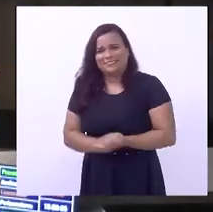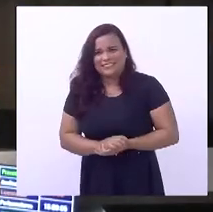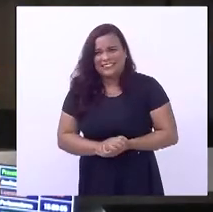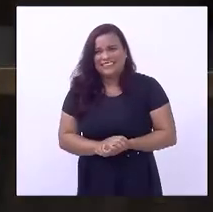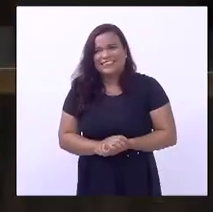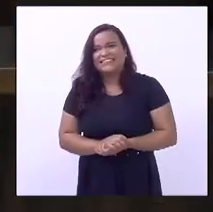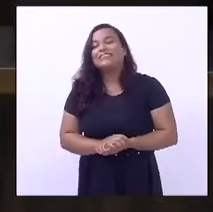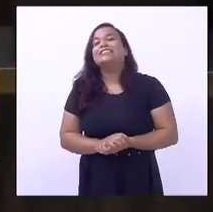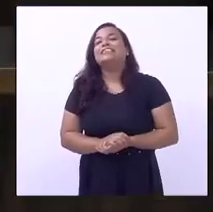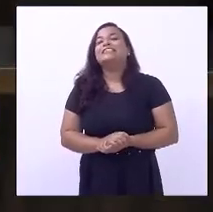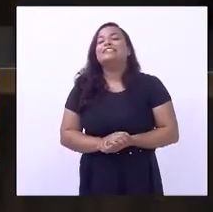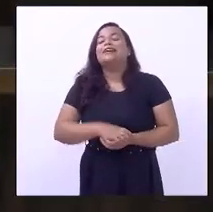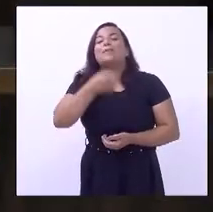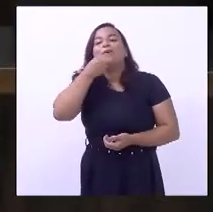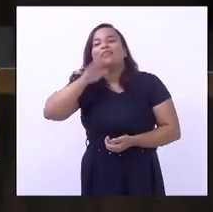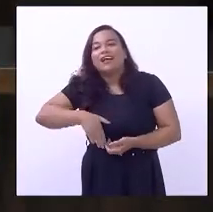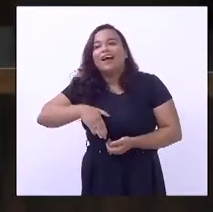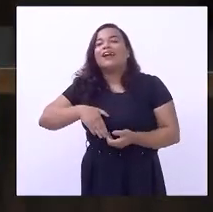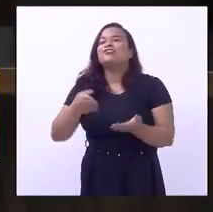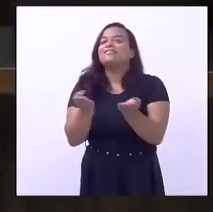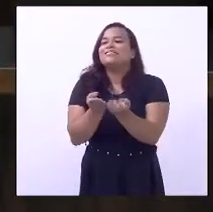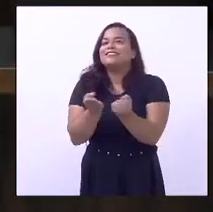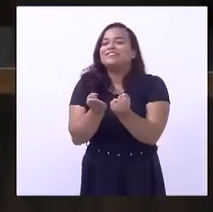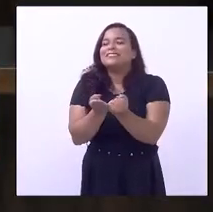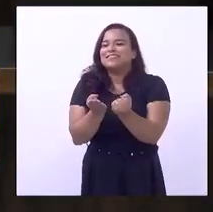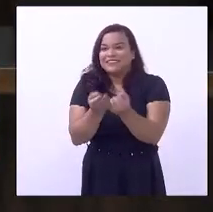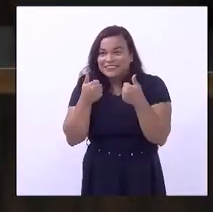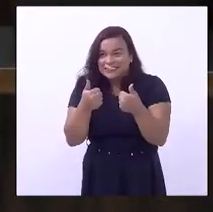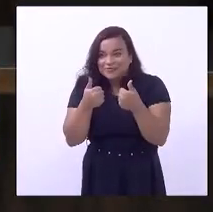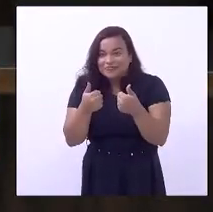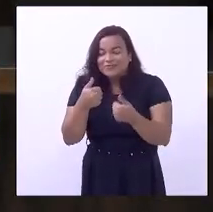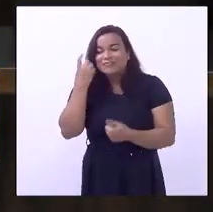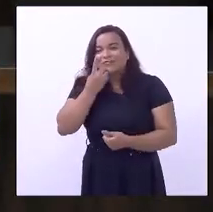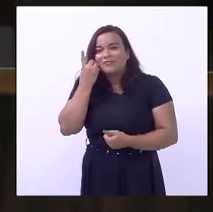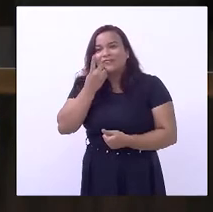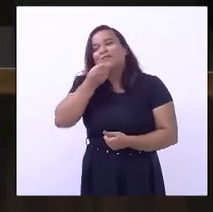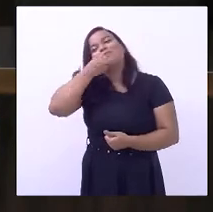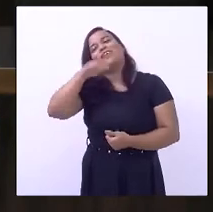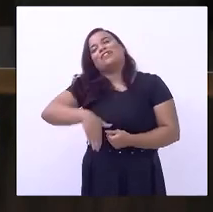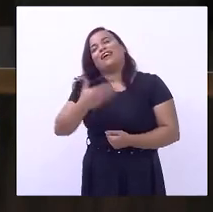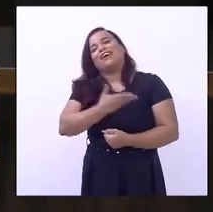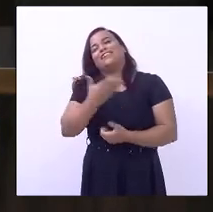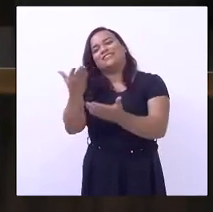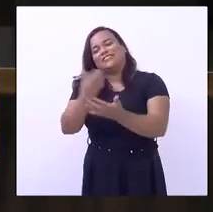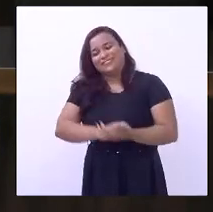Presente, deputado, presente. Boa tarde, Samuel. Boa tarde, amigo.